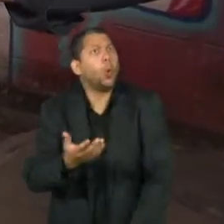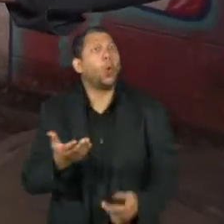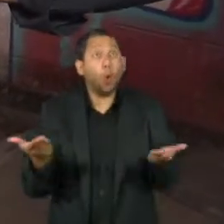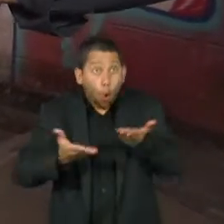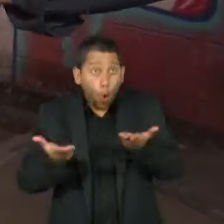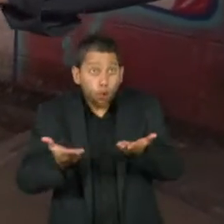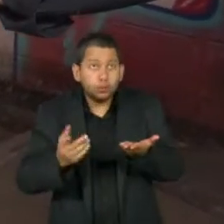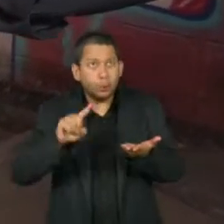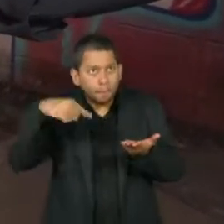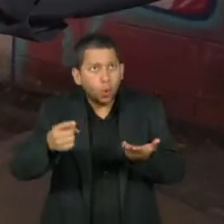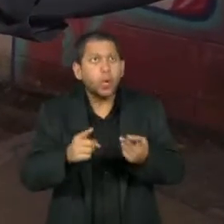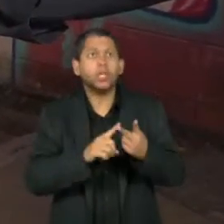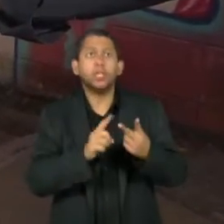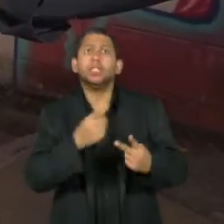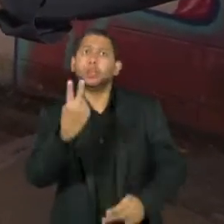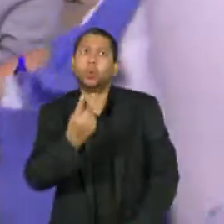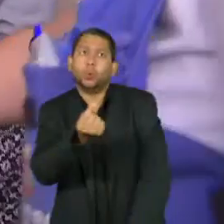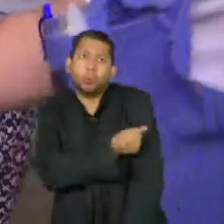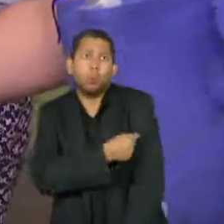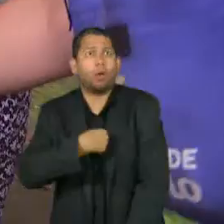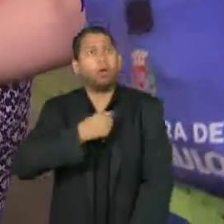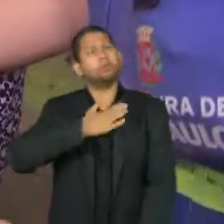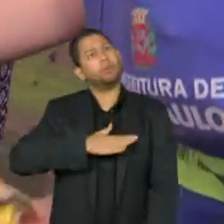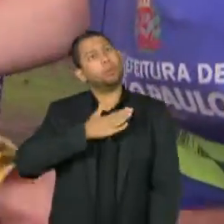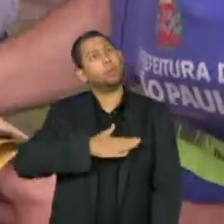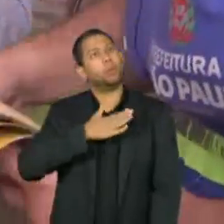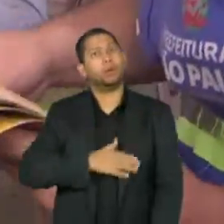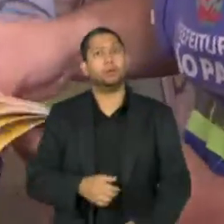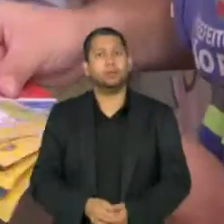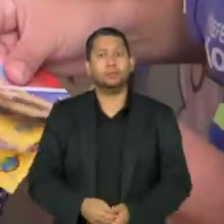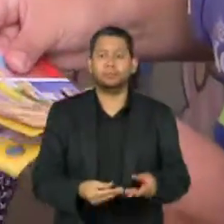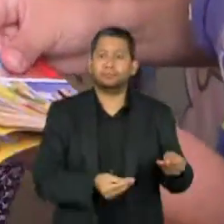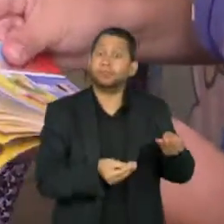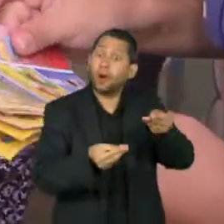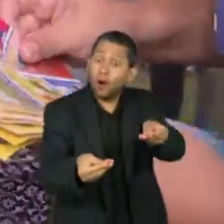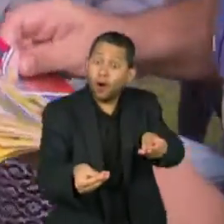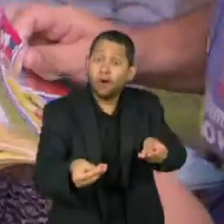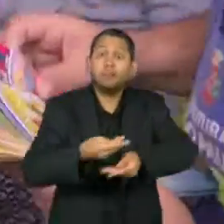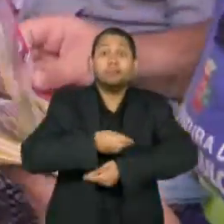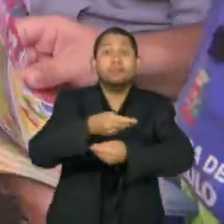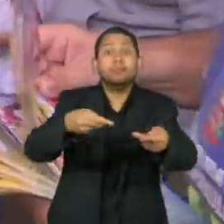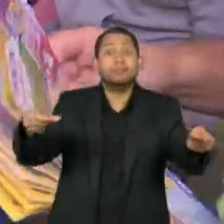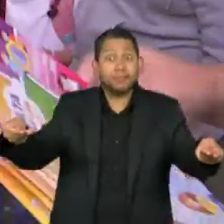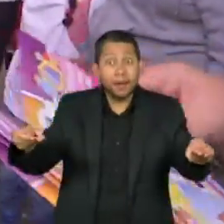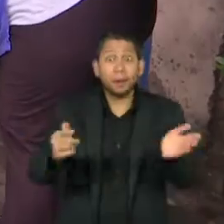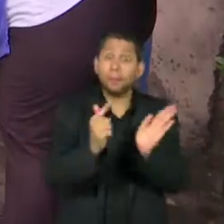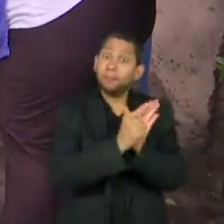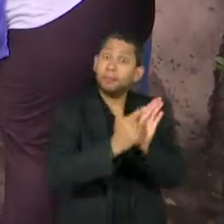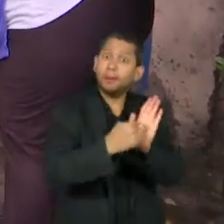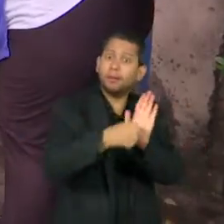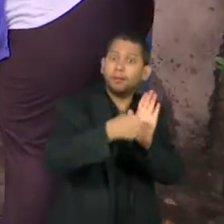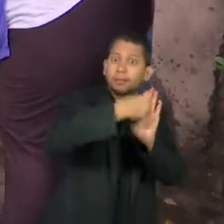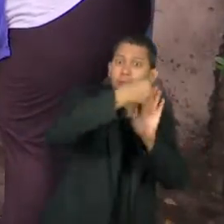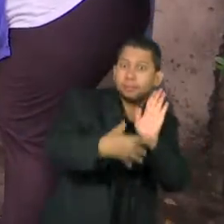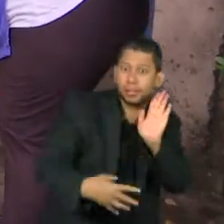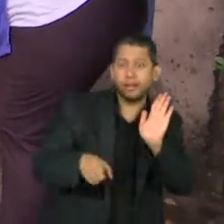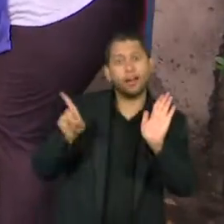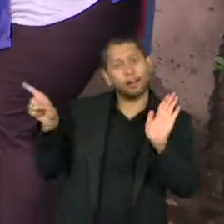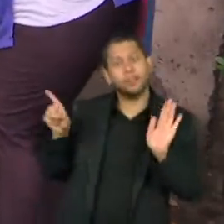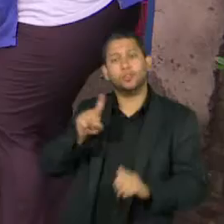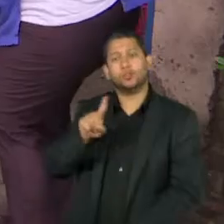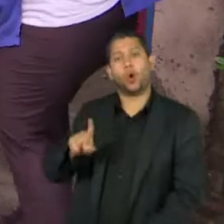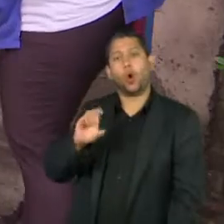segunda, eu estou mais tranquila. Meu folhetinho, usa máscara, tá? Nesta escola municipal de ensino fundamental, na zona oeste da